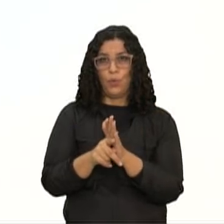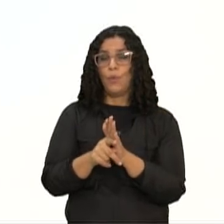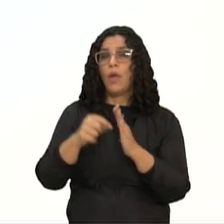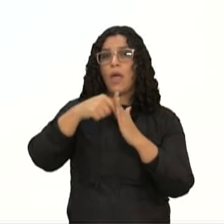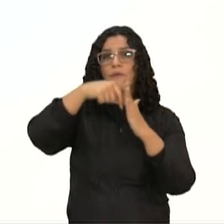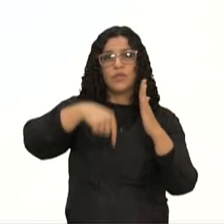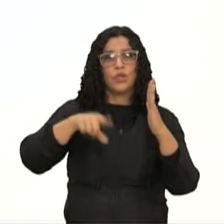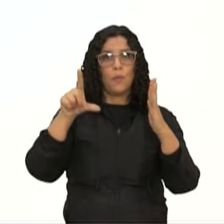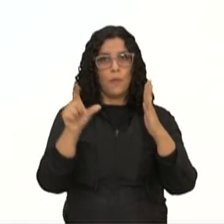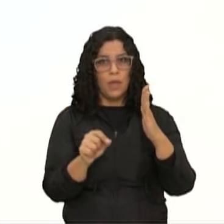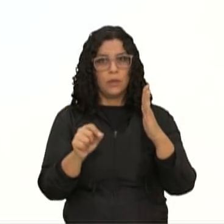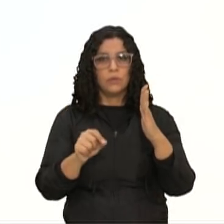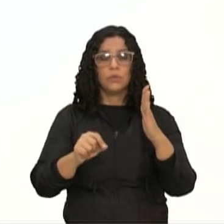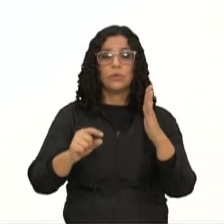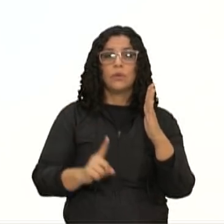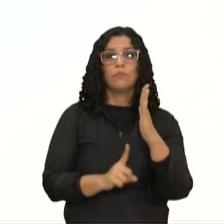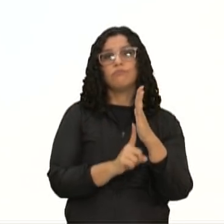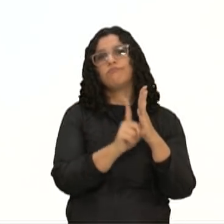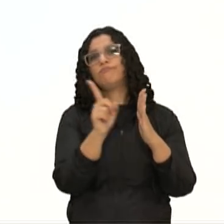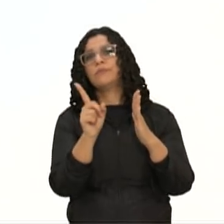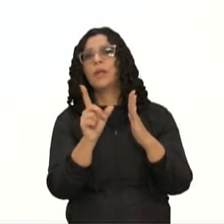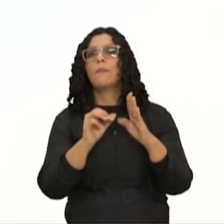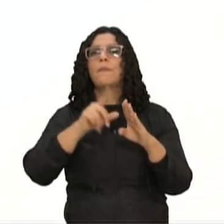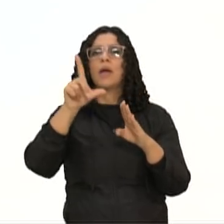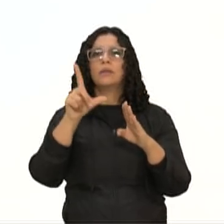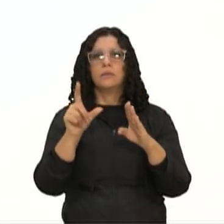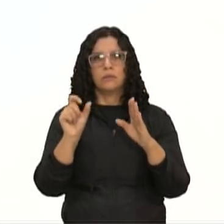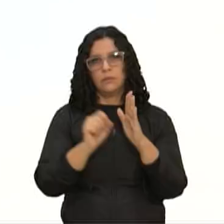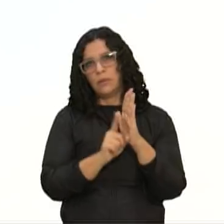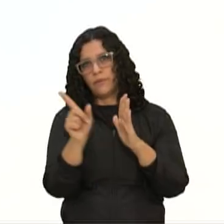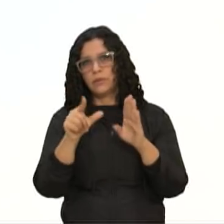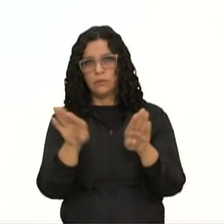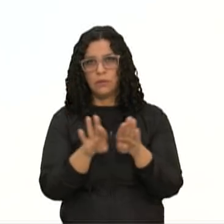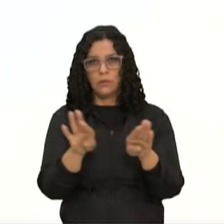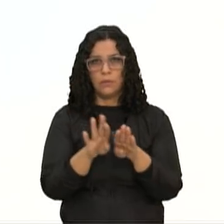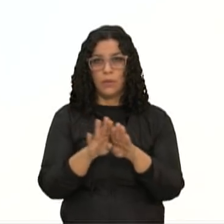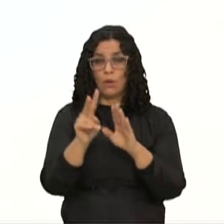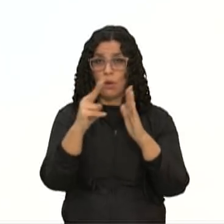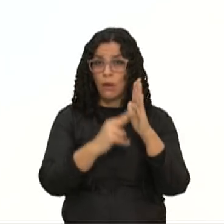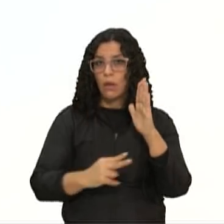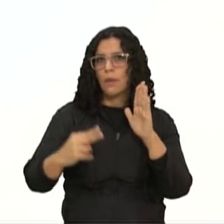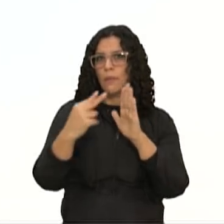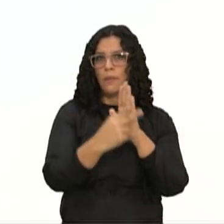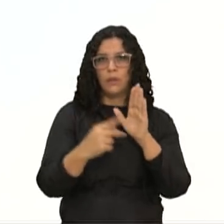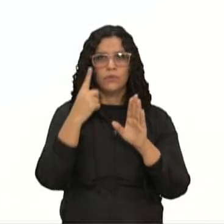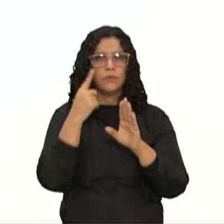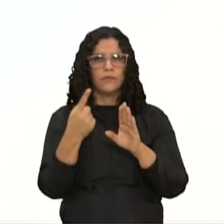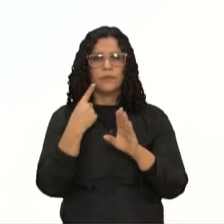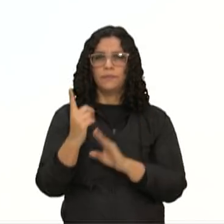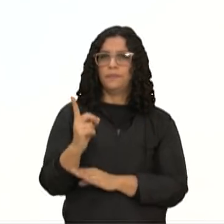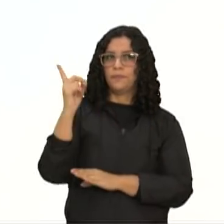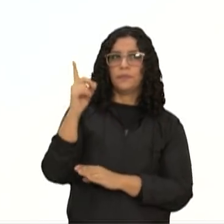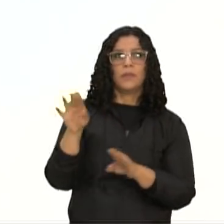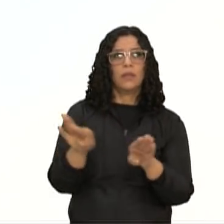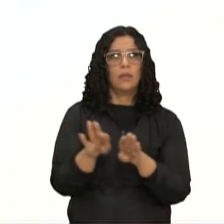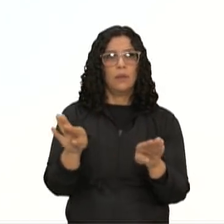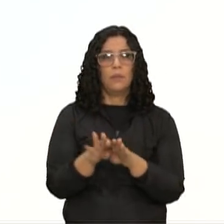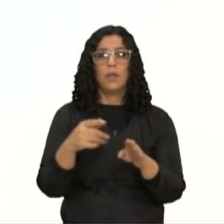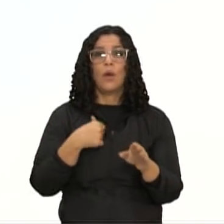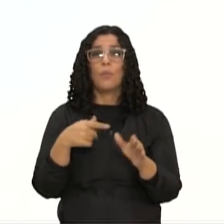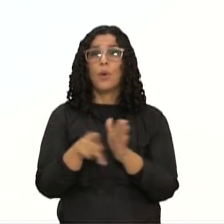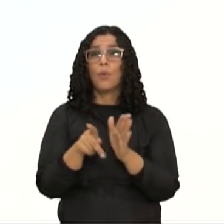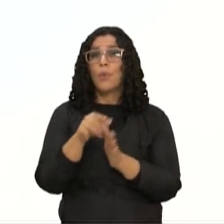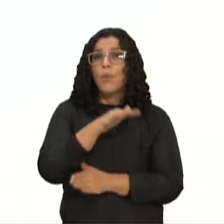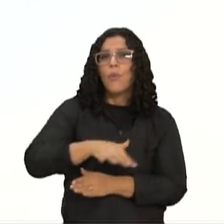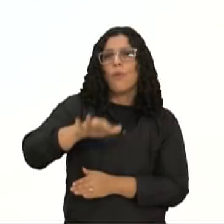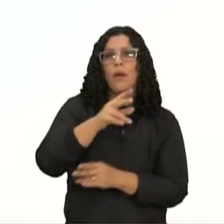mais refringente. Dentro dessa ideia, temos aqui a característica ali de imagens que podemos observar. Ao longo dessa